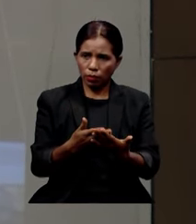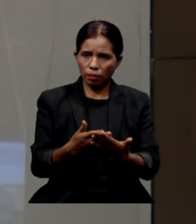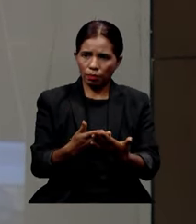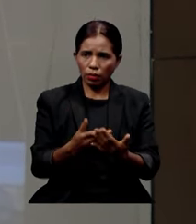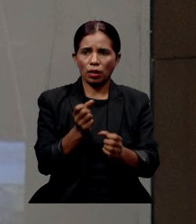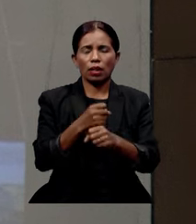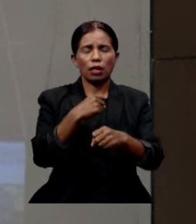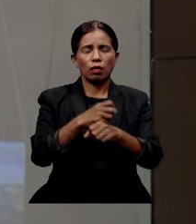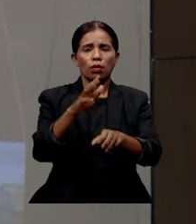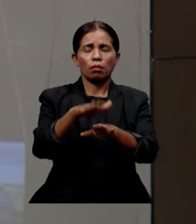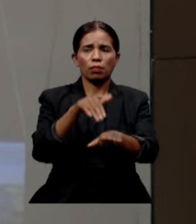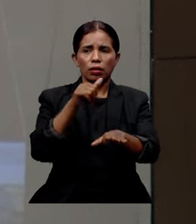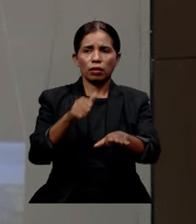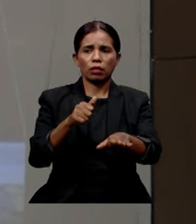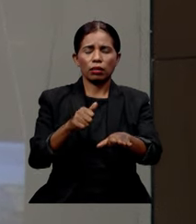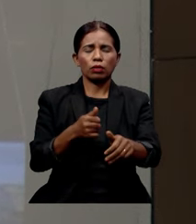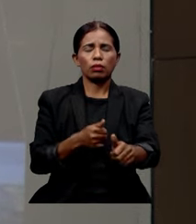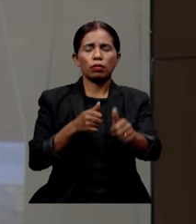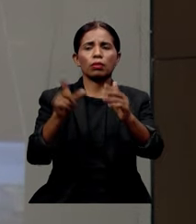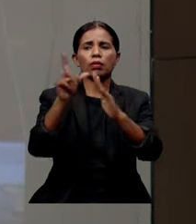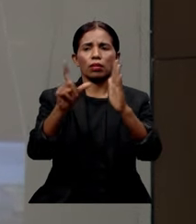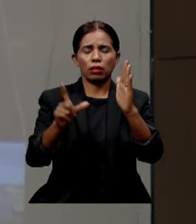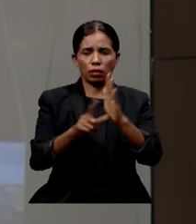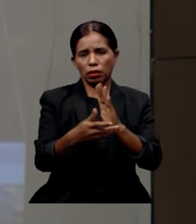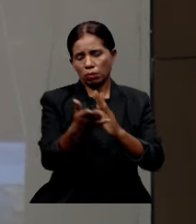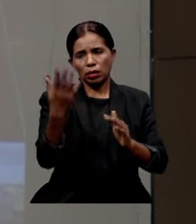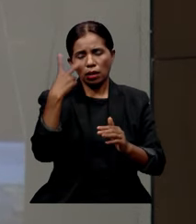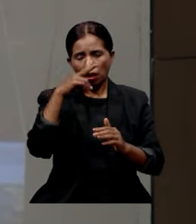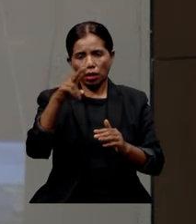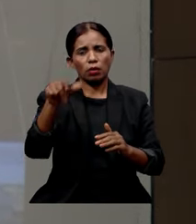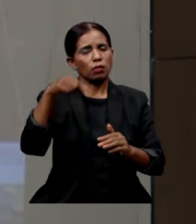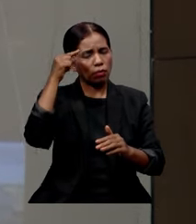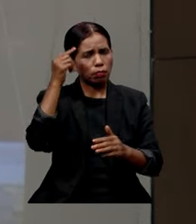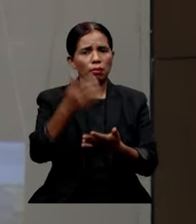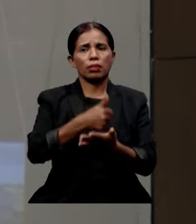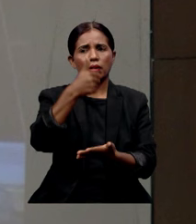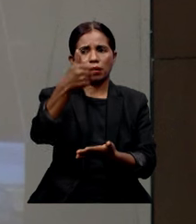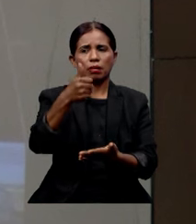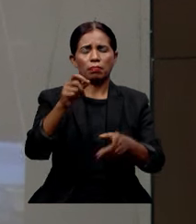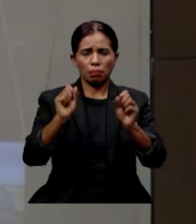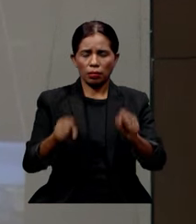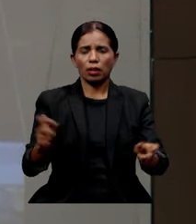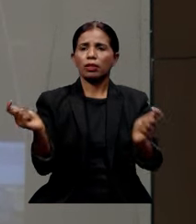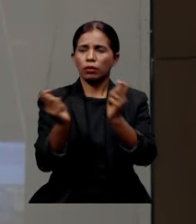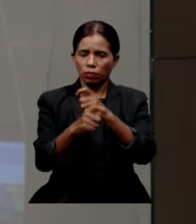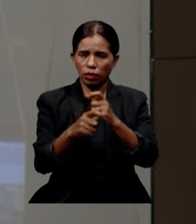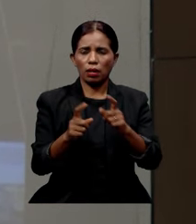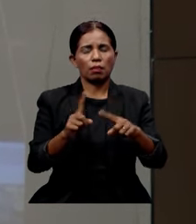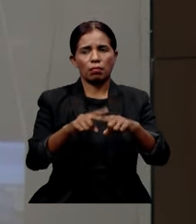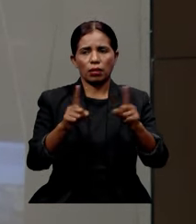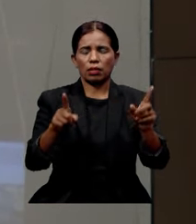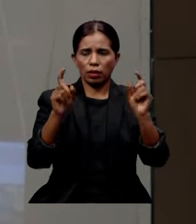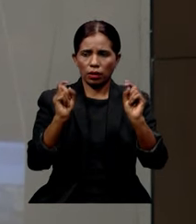haro recrutamento por mérito. Muito bem, tá bom, se no governo, mas não. Bele troca. Mas bem, tem